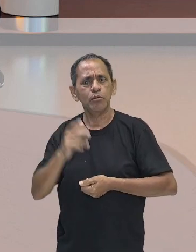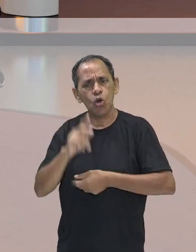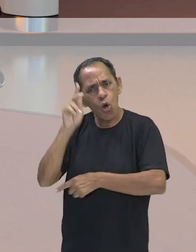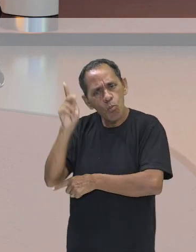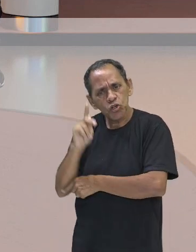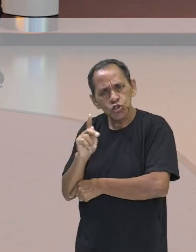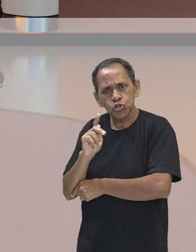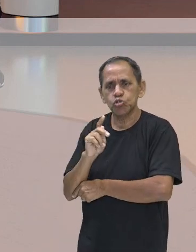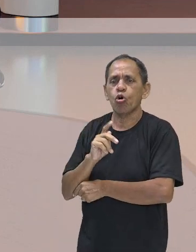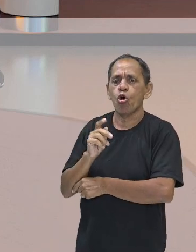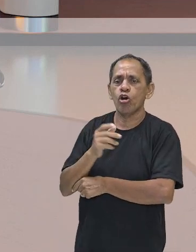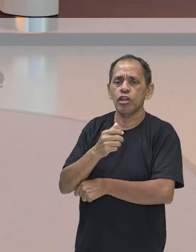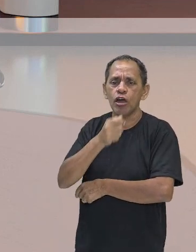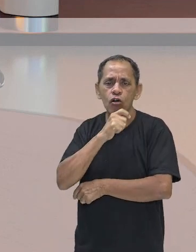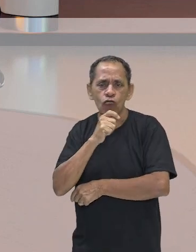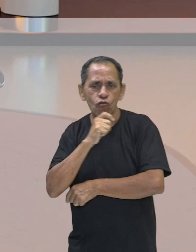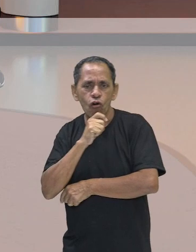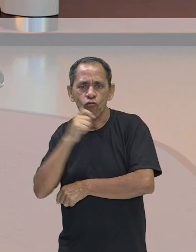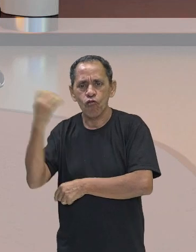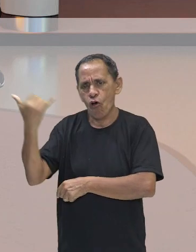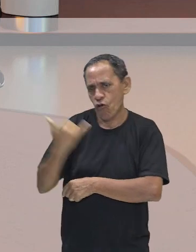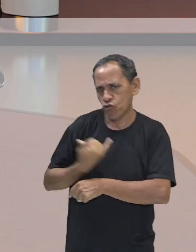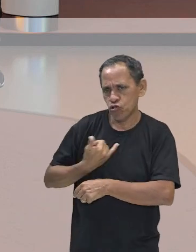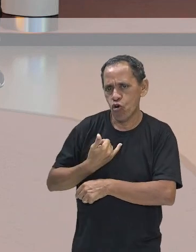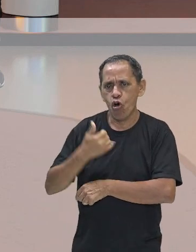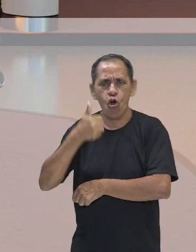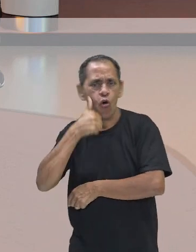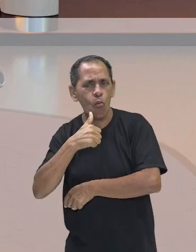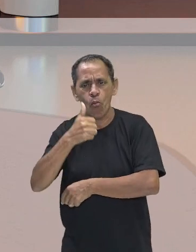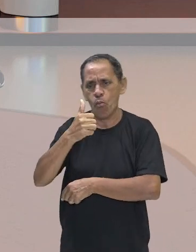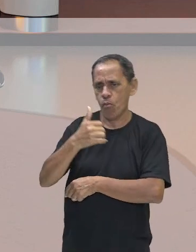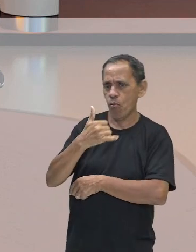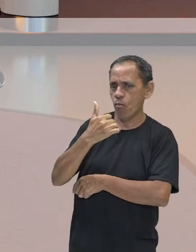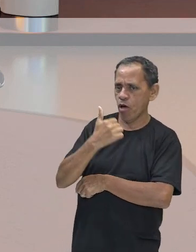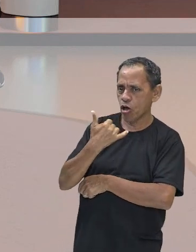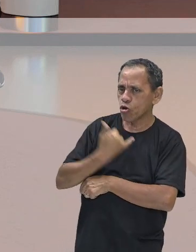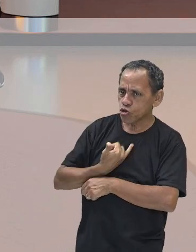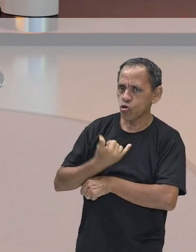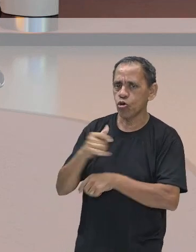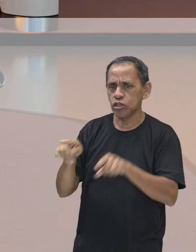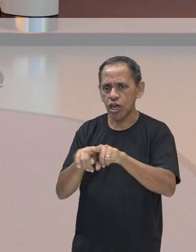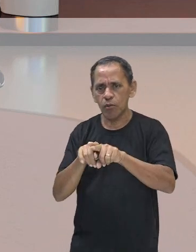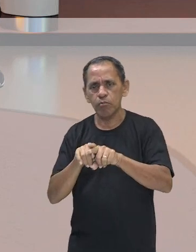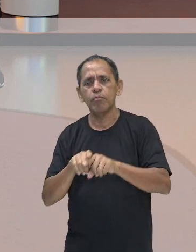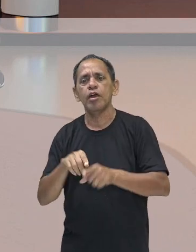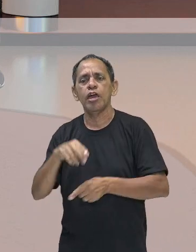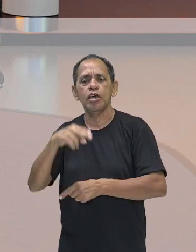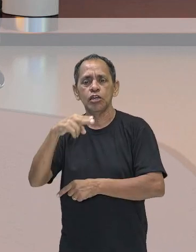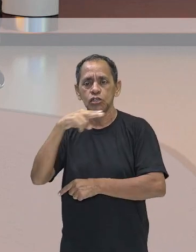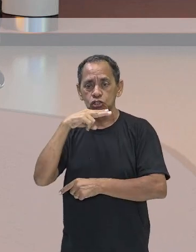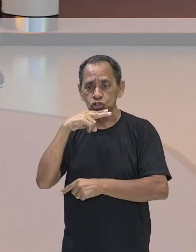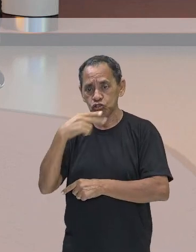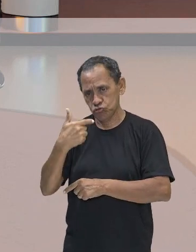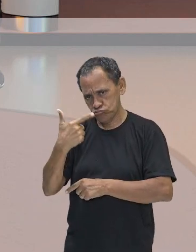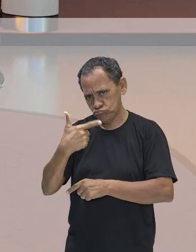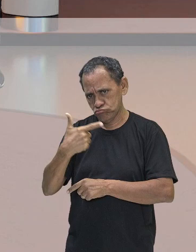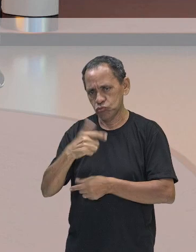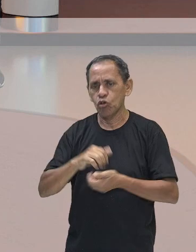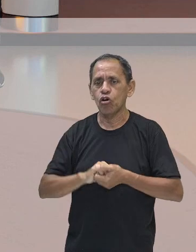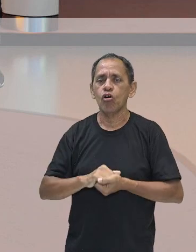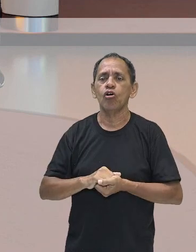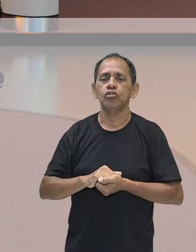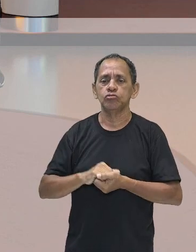você, que o seu avô contou para sua mãe e que o seu bisavô contou para o seu avô. Histórias que são passadas de geração